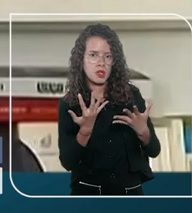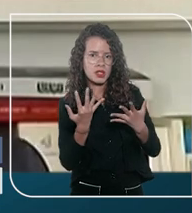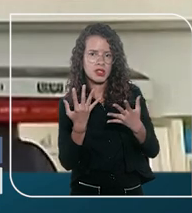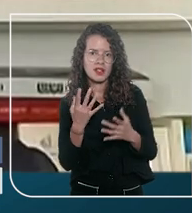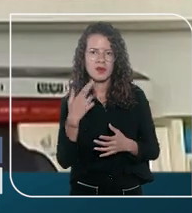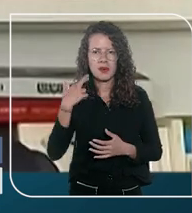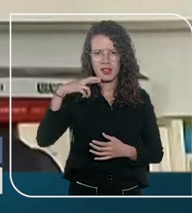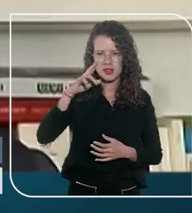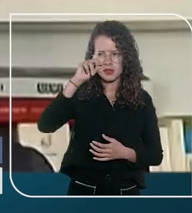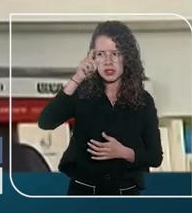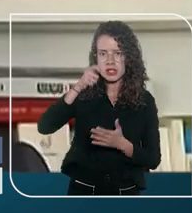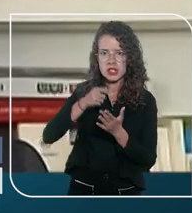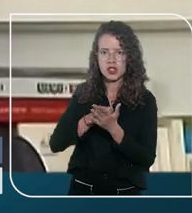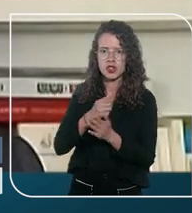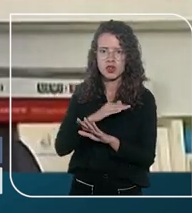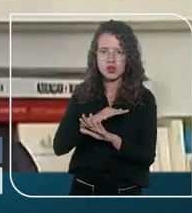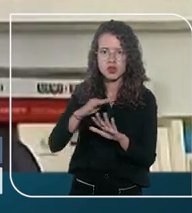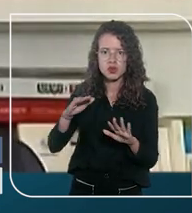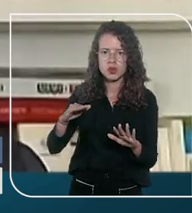se enquadraria